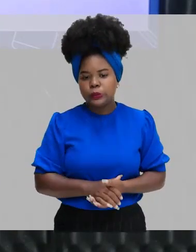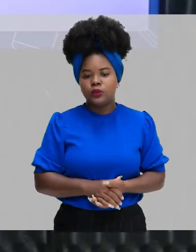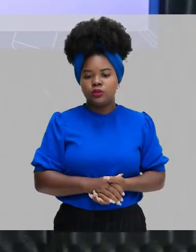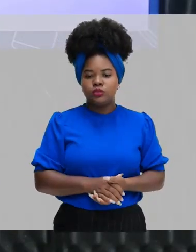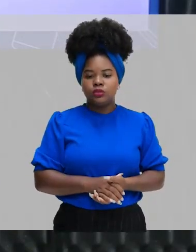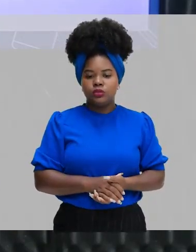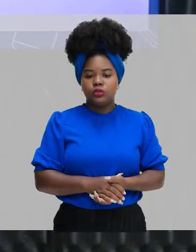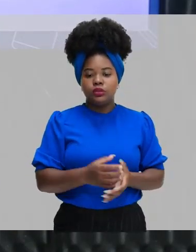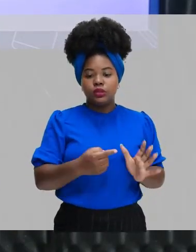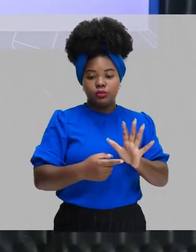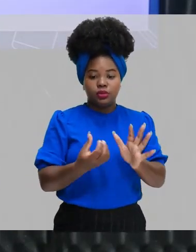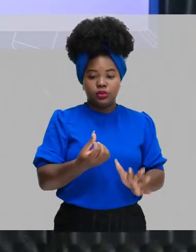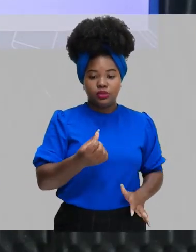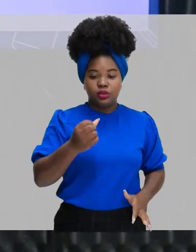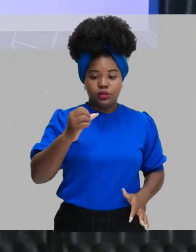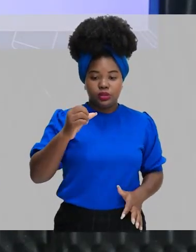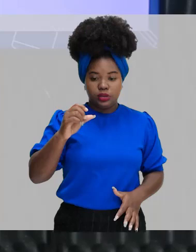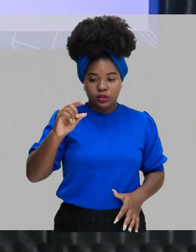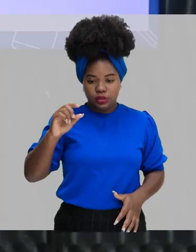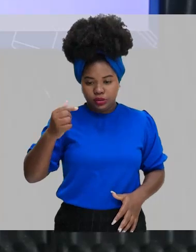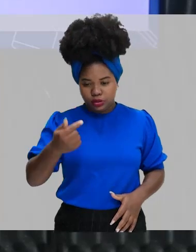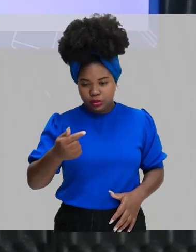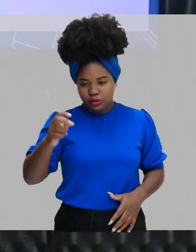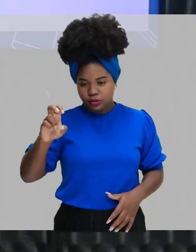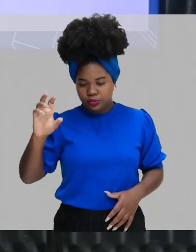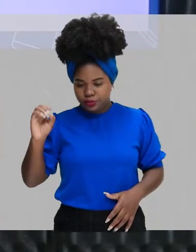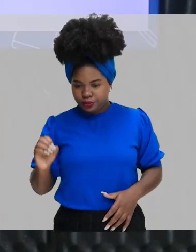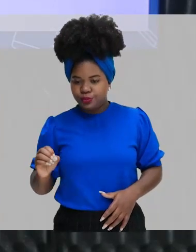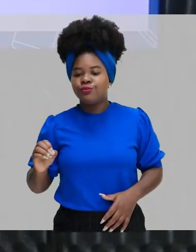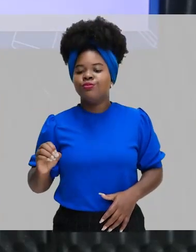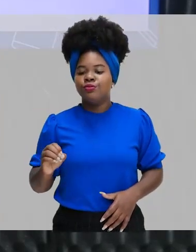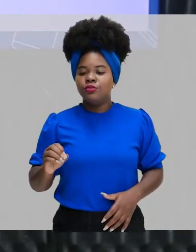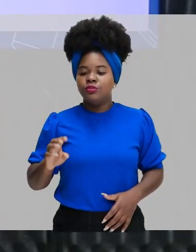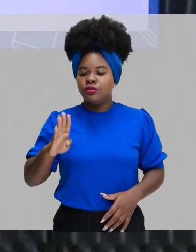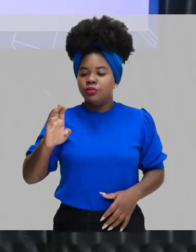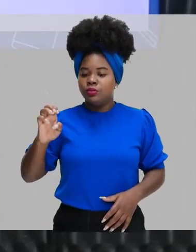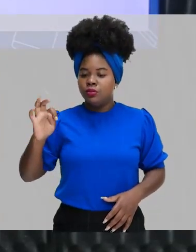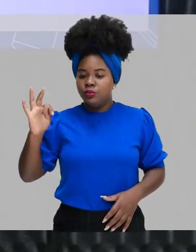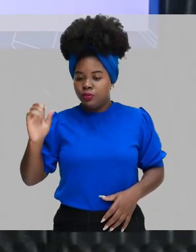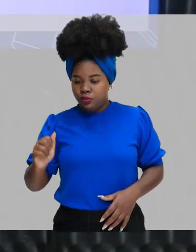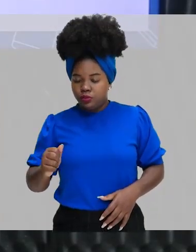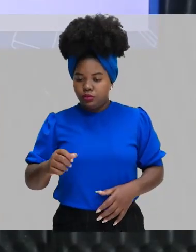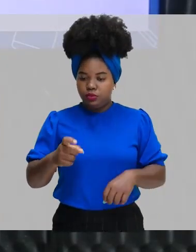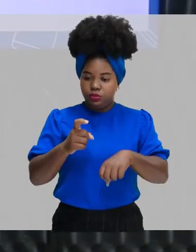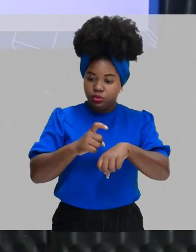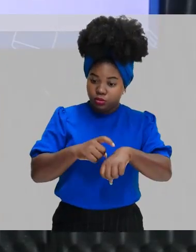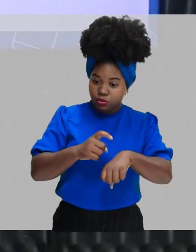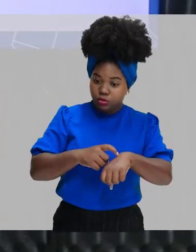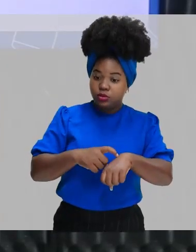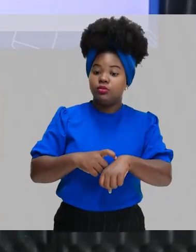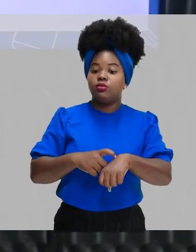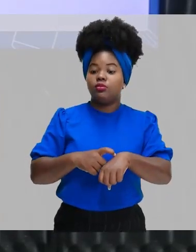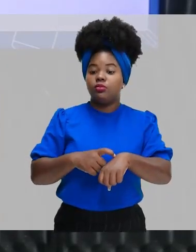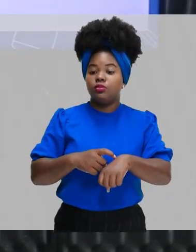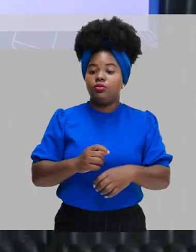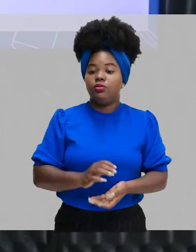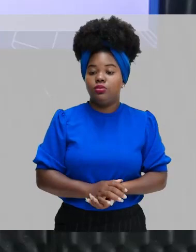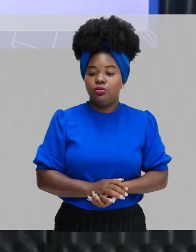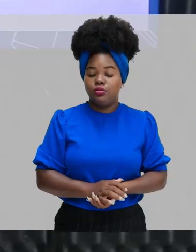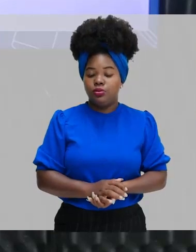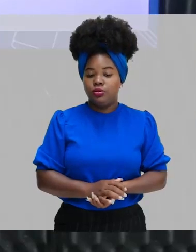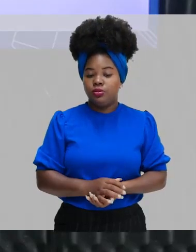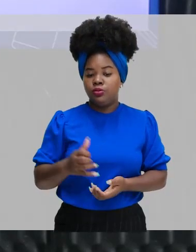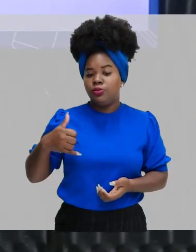apresentou 6750 emissões Beta por hora a idade a idade desse